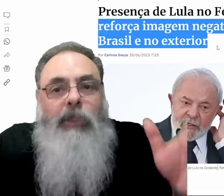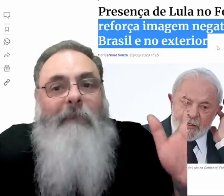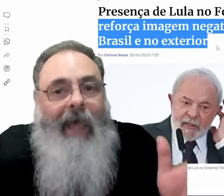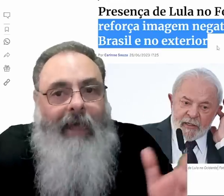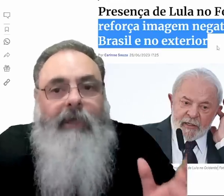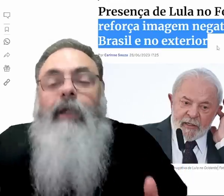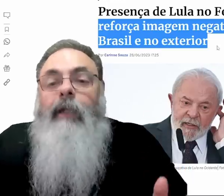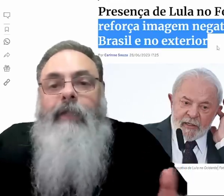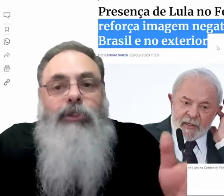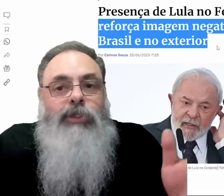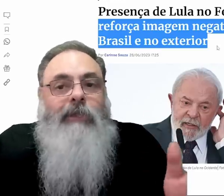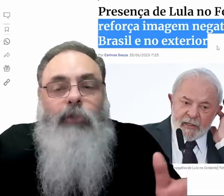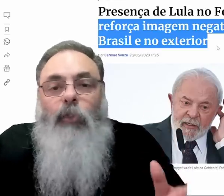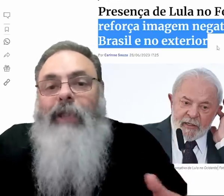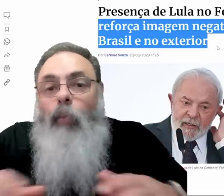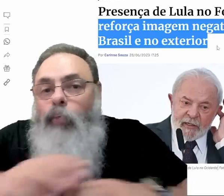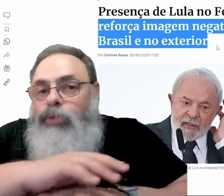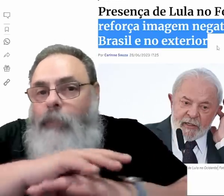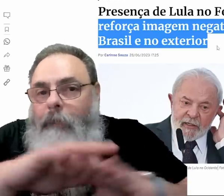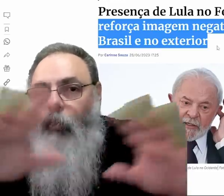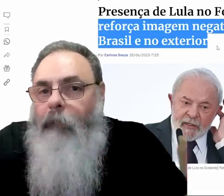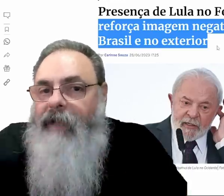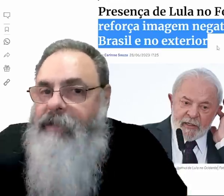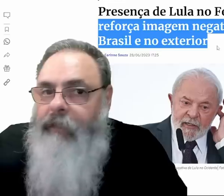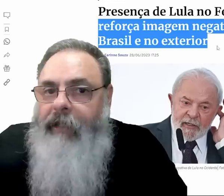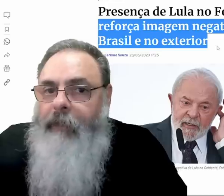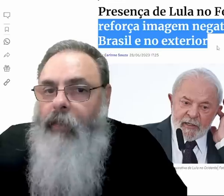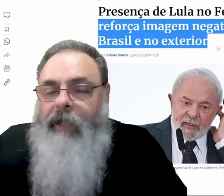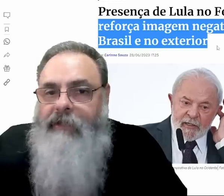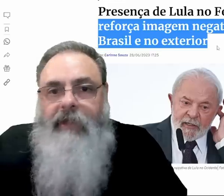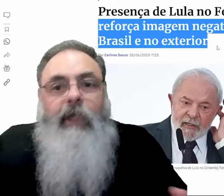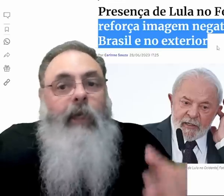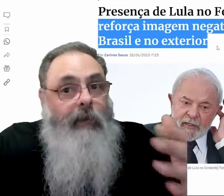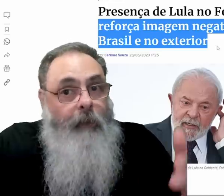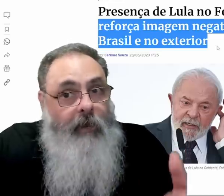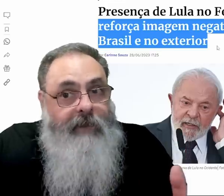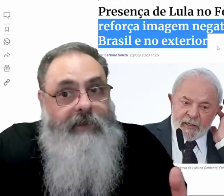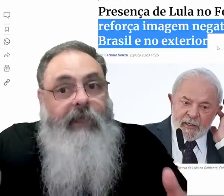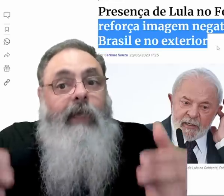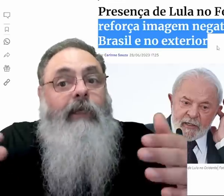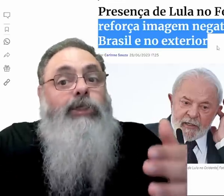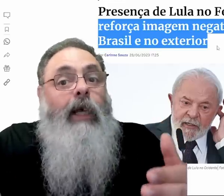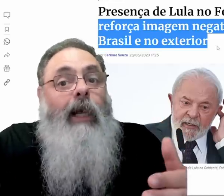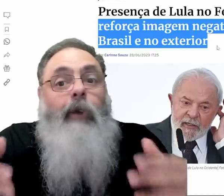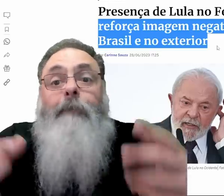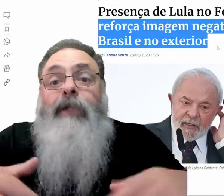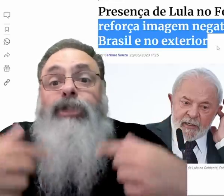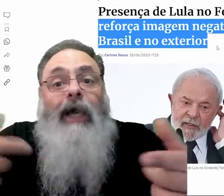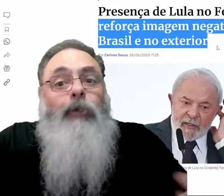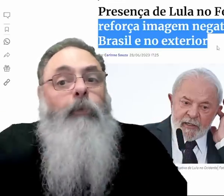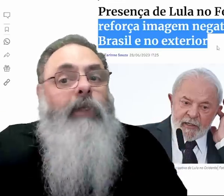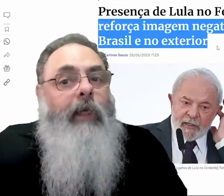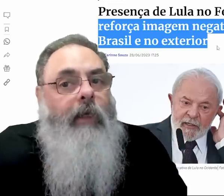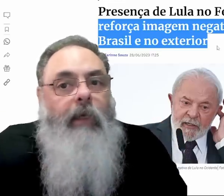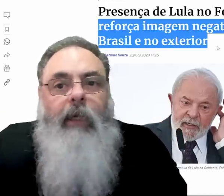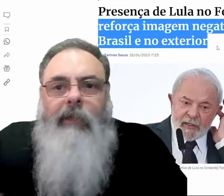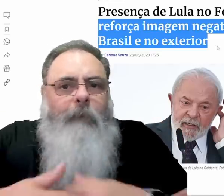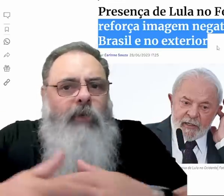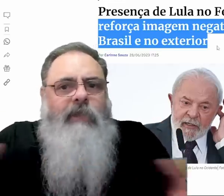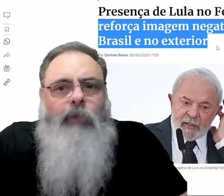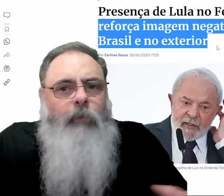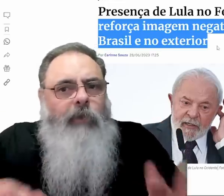comunista de merda esse ditador que a última preocupação dele é democracia democracia ele deixa Claro é para chegar no poder